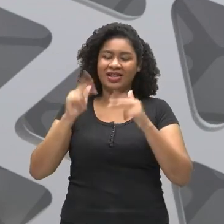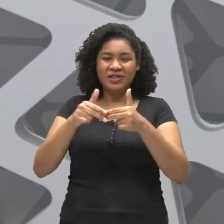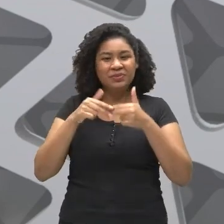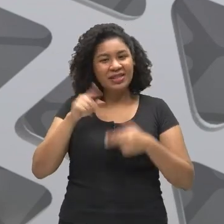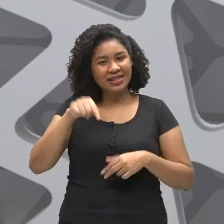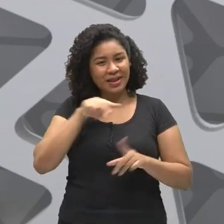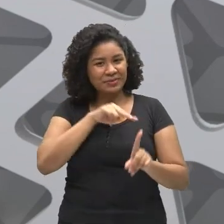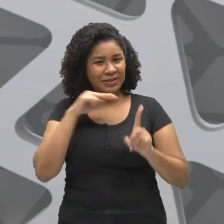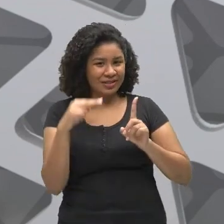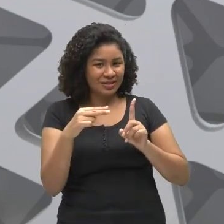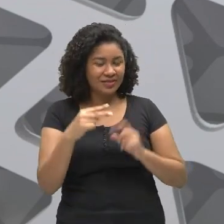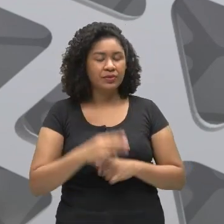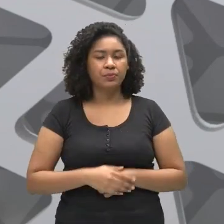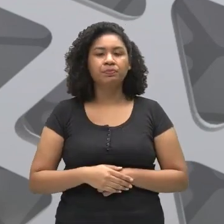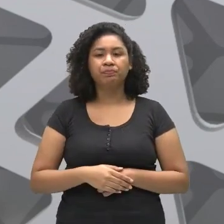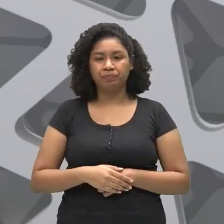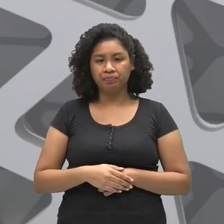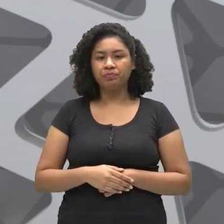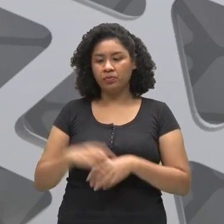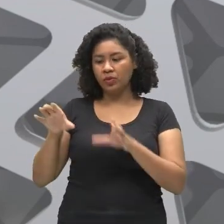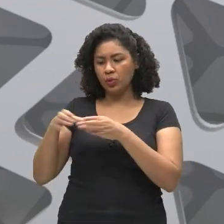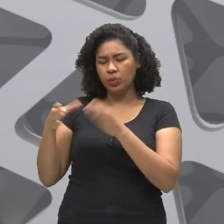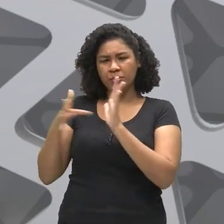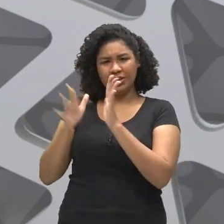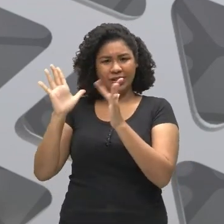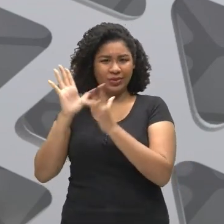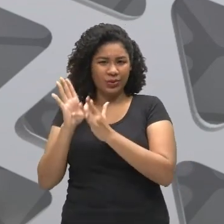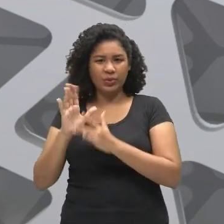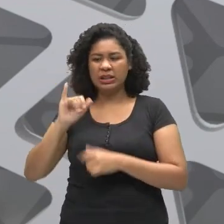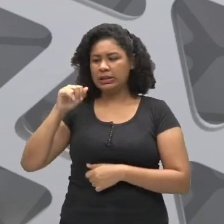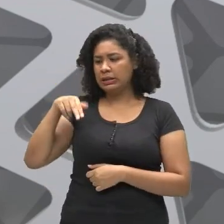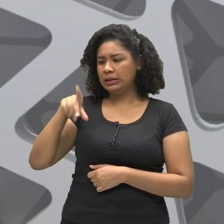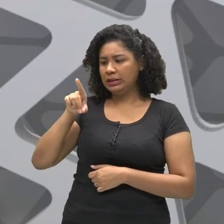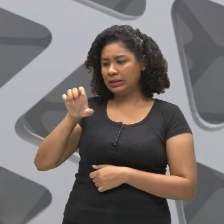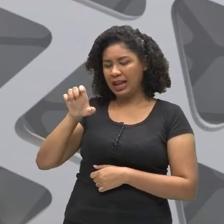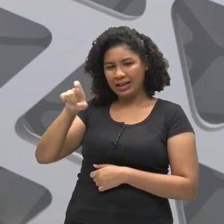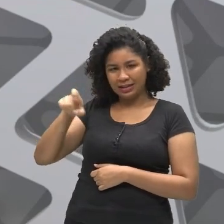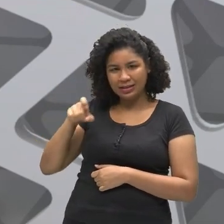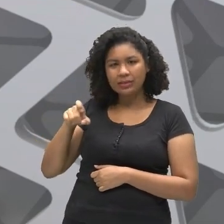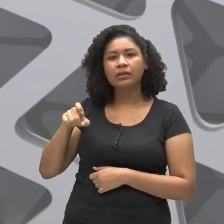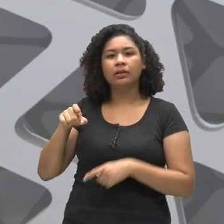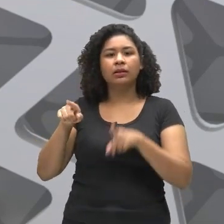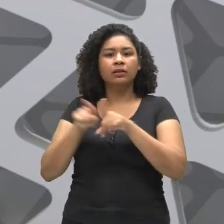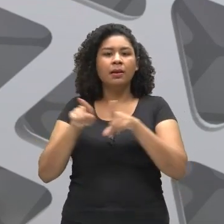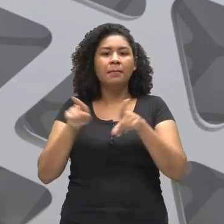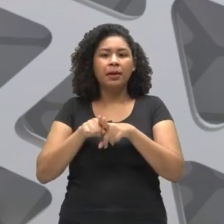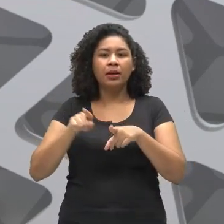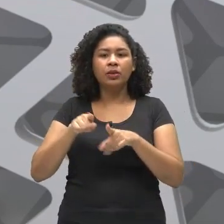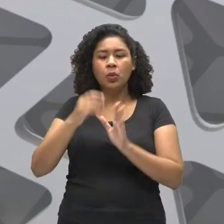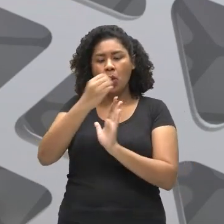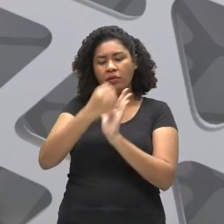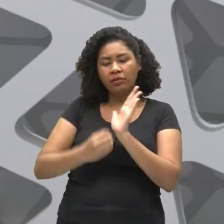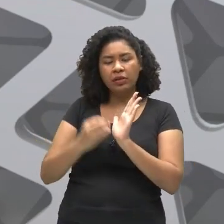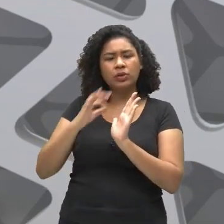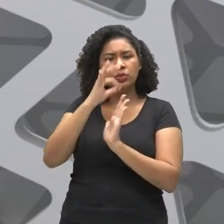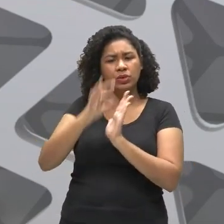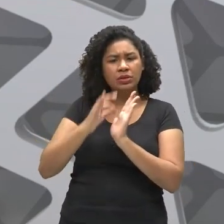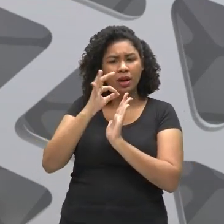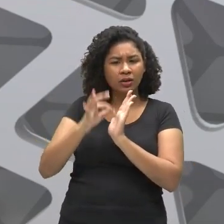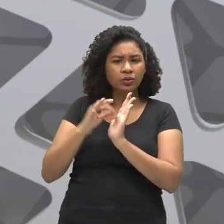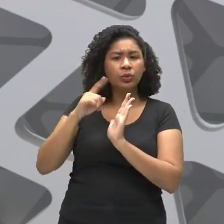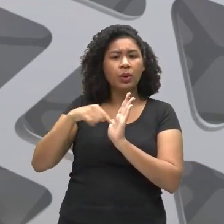a Companhia de Jesus, o Index Prohibitorum, o Santo Ofício, eles vão ser ações que vão surgir